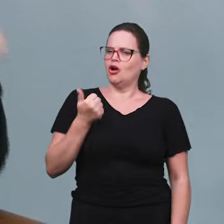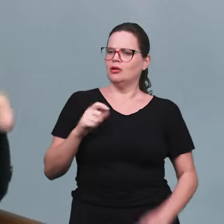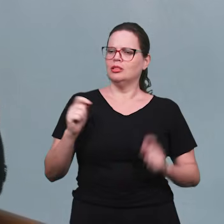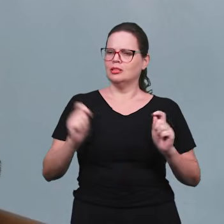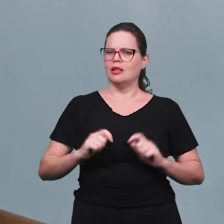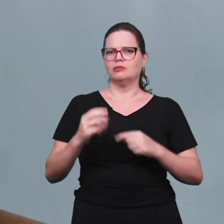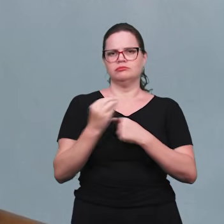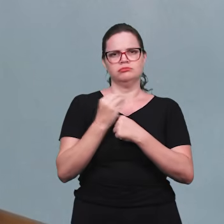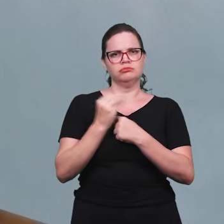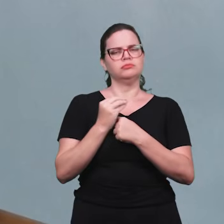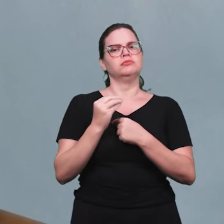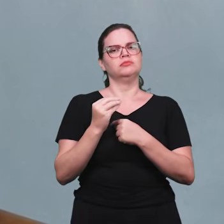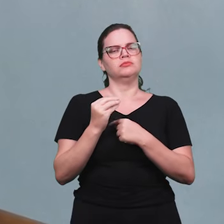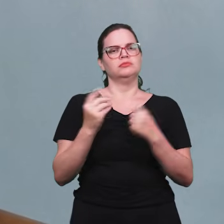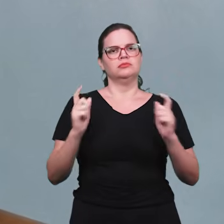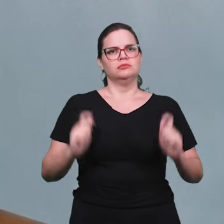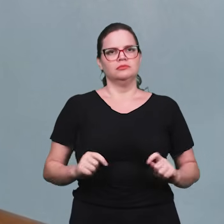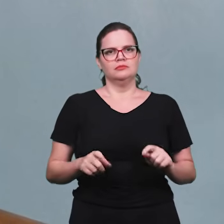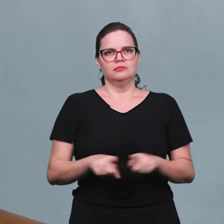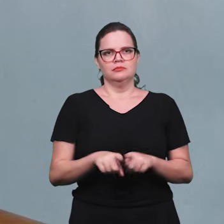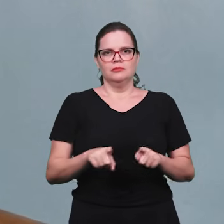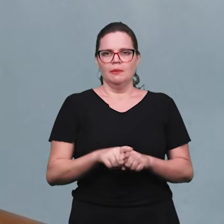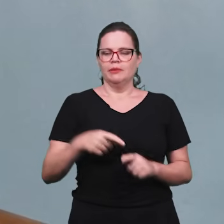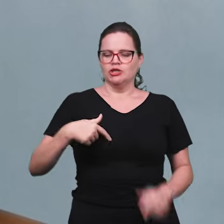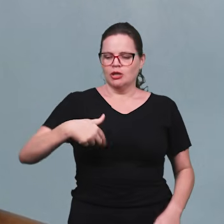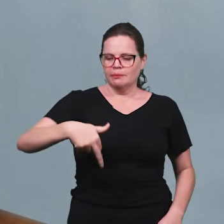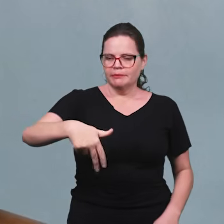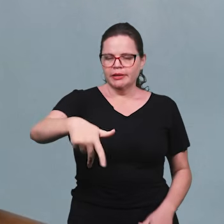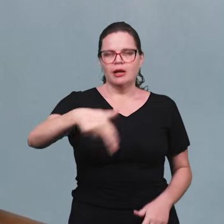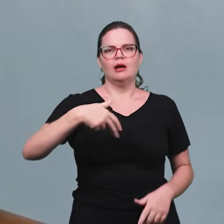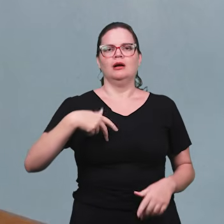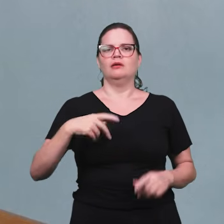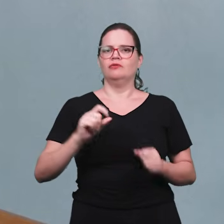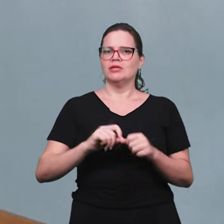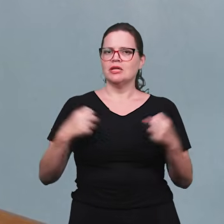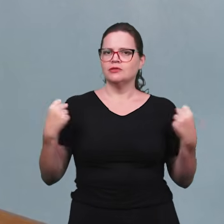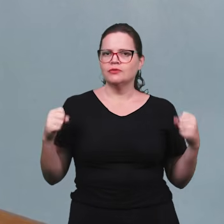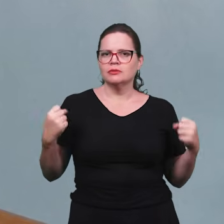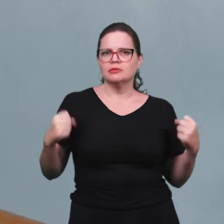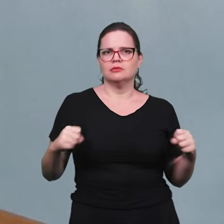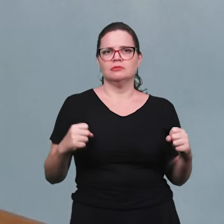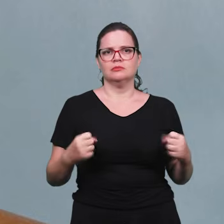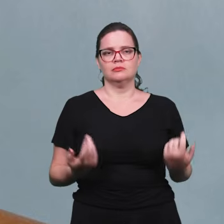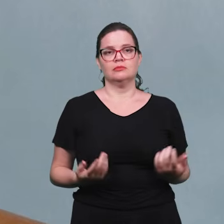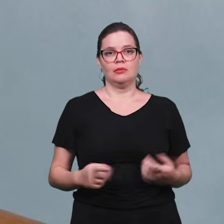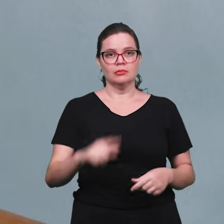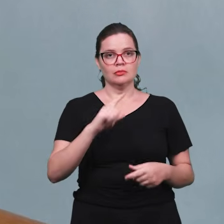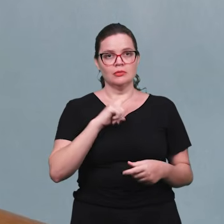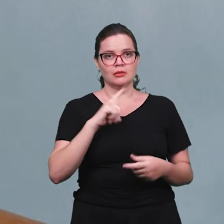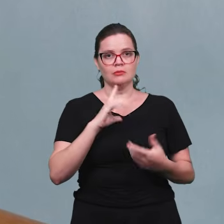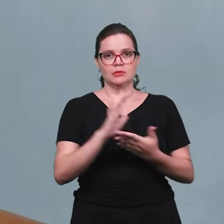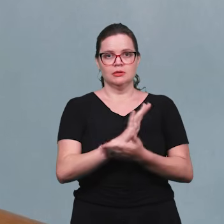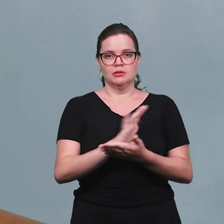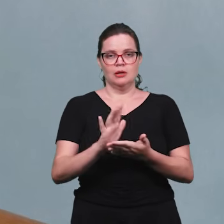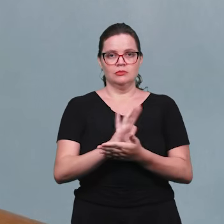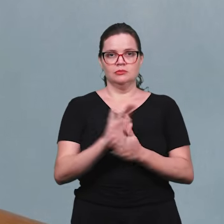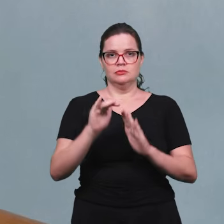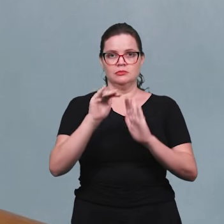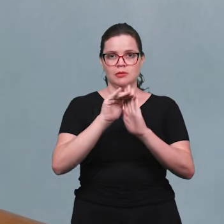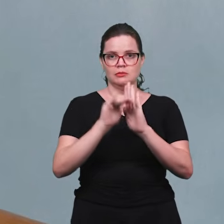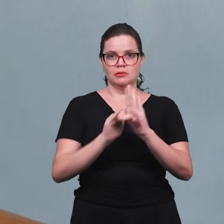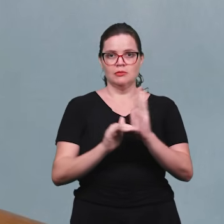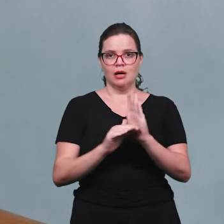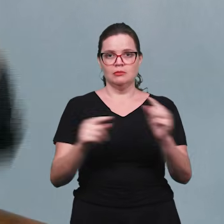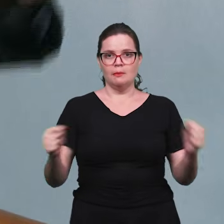se cuidar, até mesmo de caminhar, atividades. Temos programas importantíssimos que estão atrelados